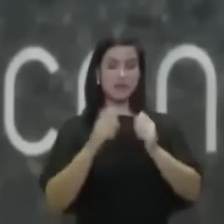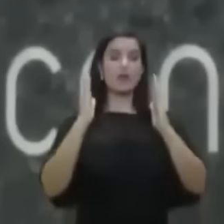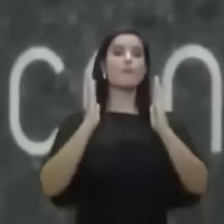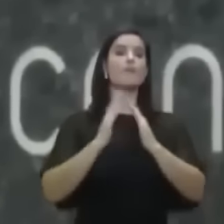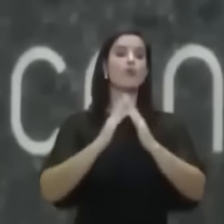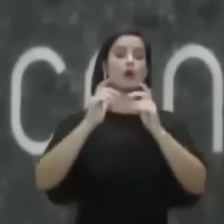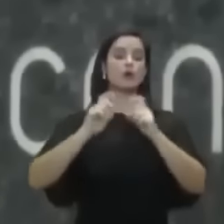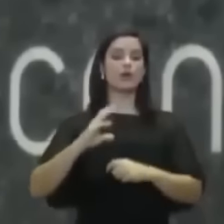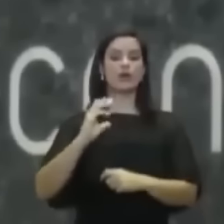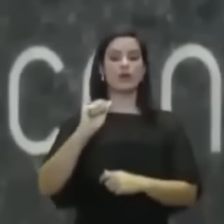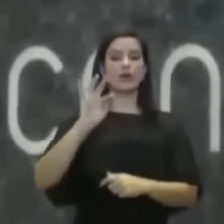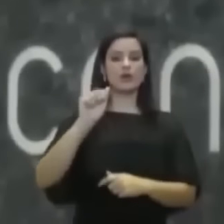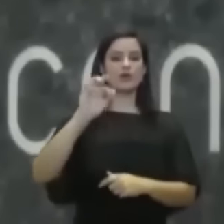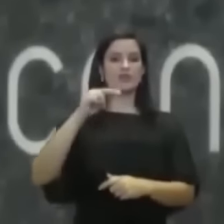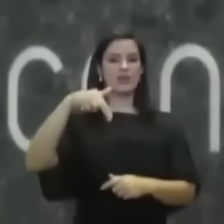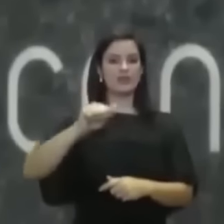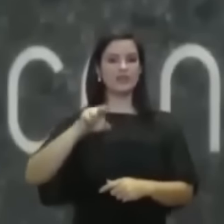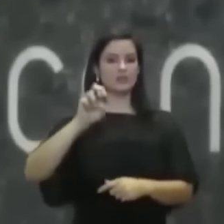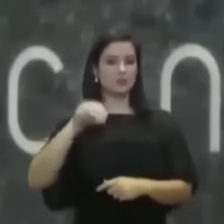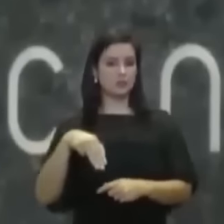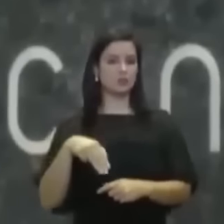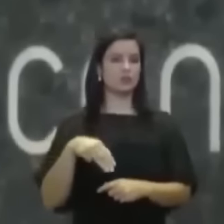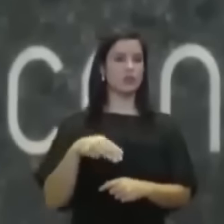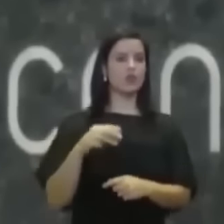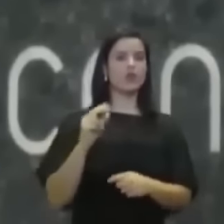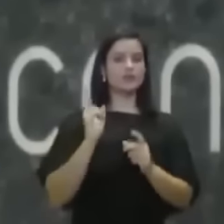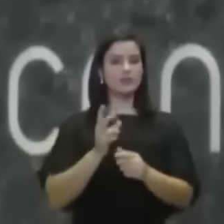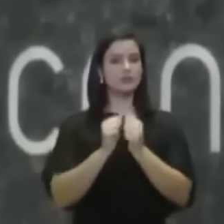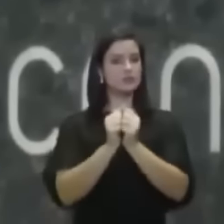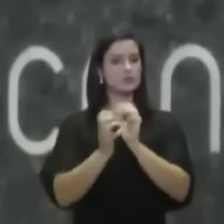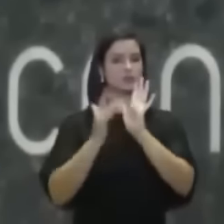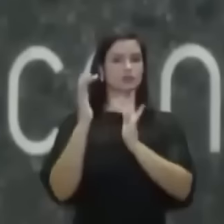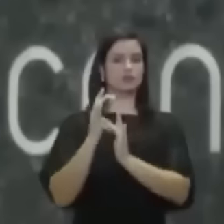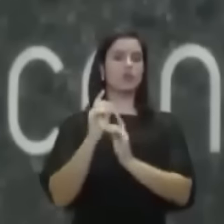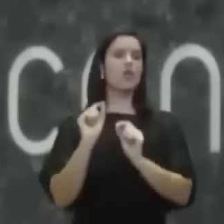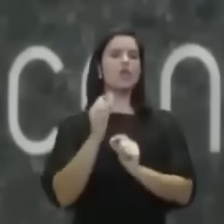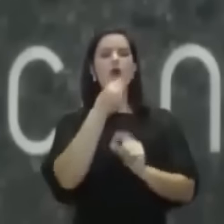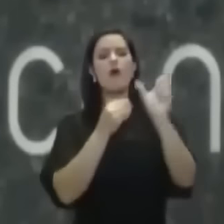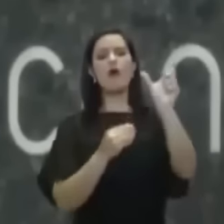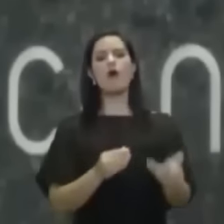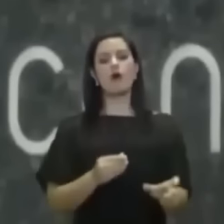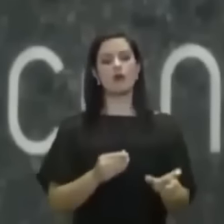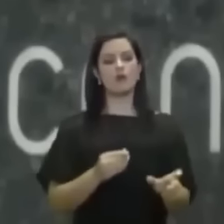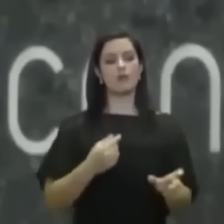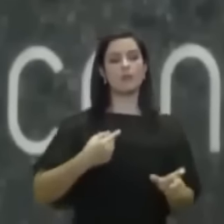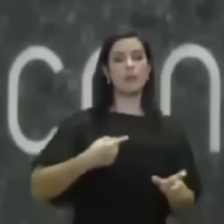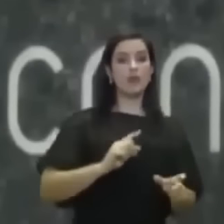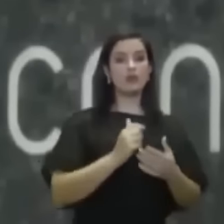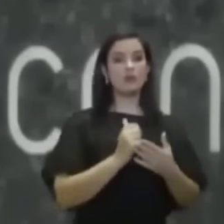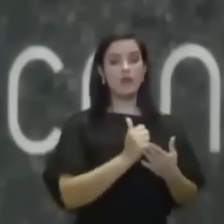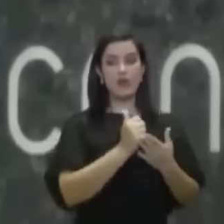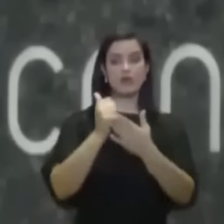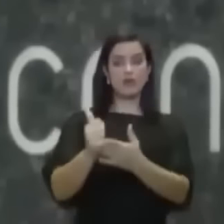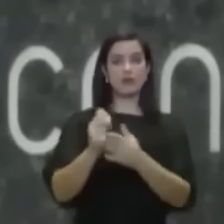Cafarnaum, quartel-general do Ministério de Jesus Cristo. Quem é este homem? Que foi levado a Cristo pelo seu irmão André,